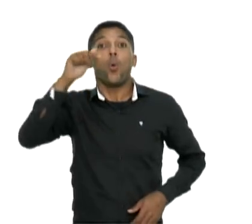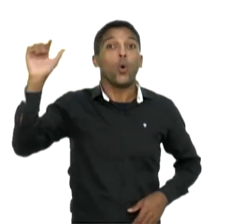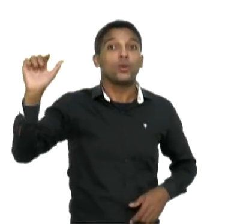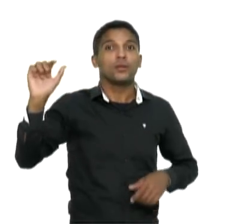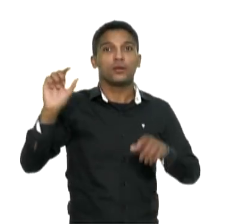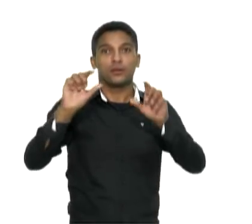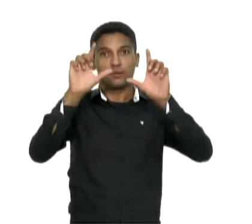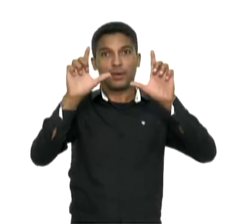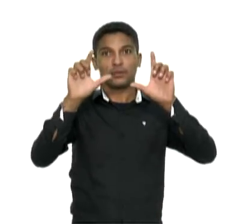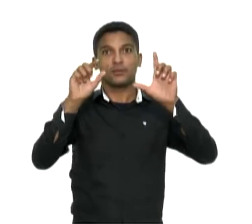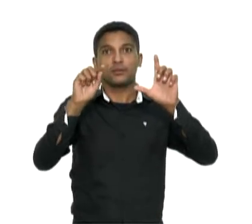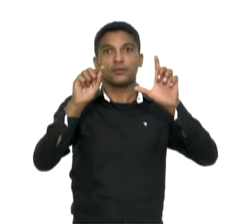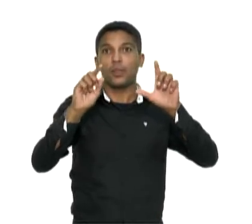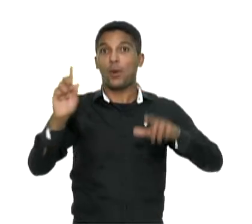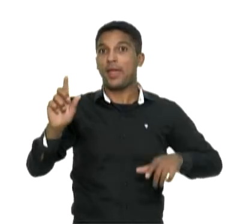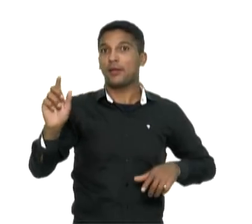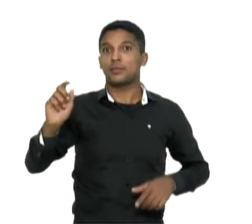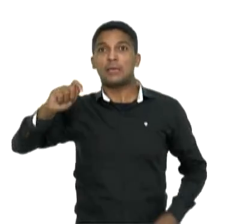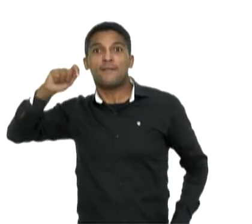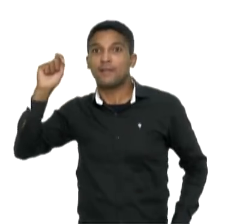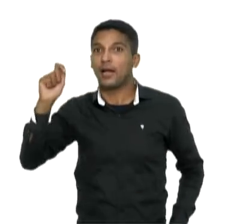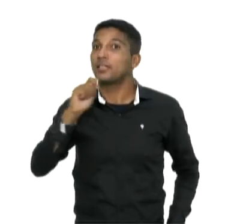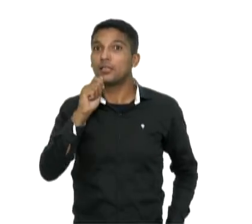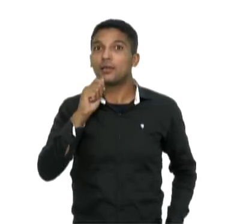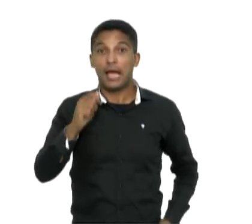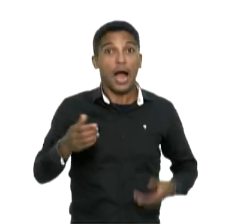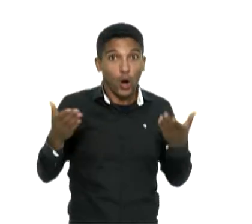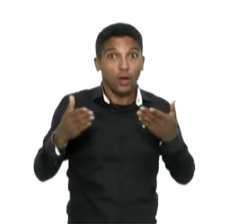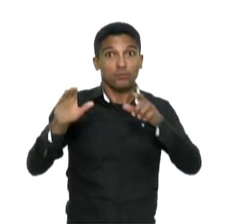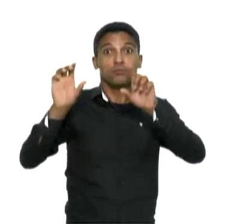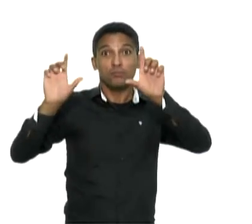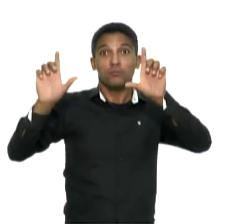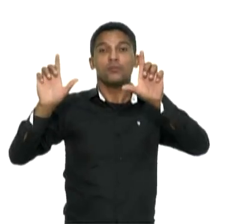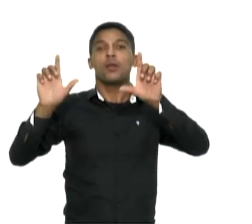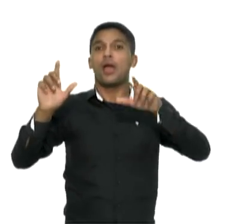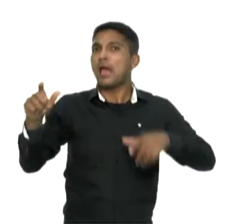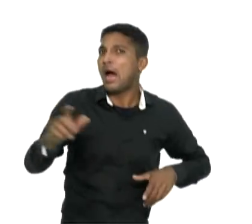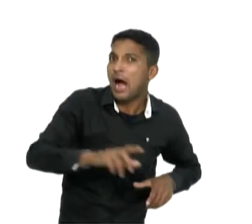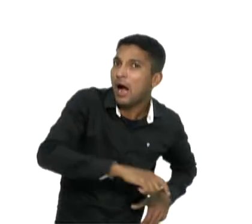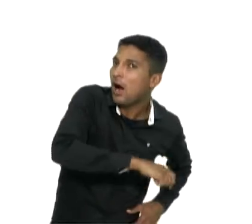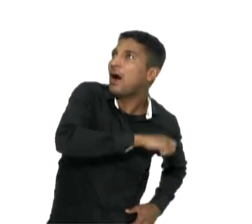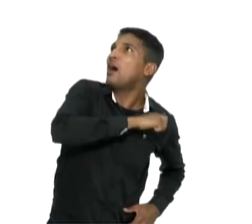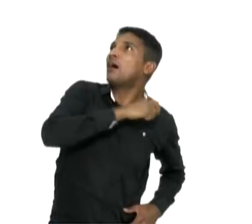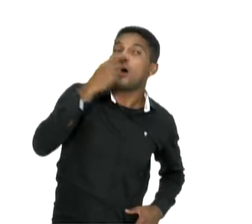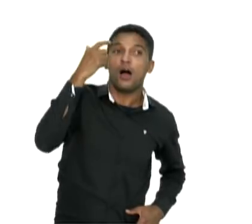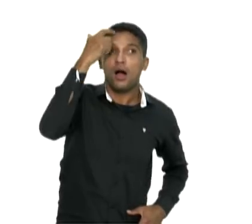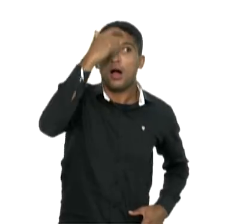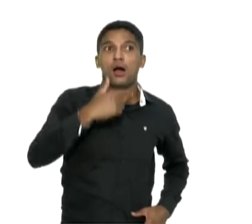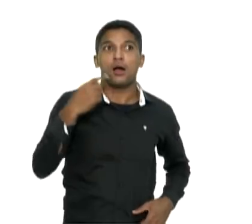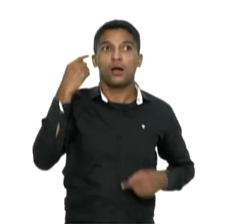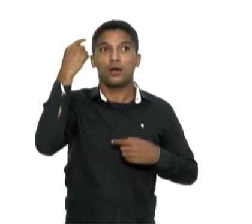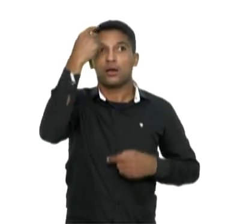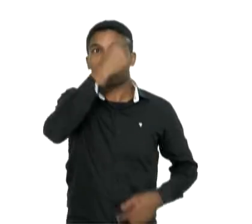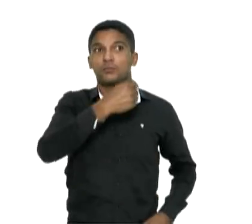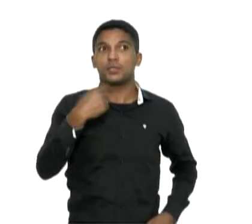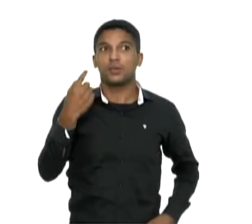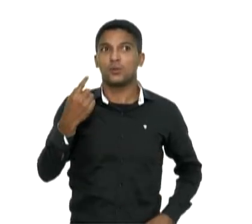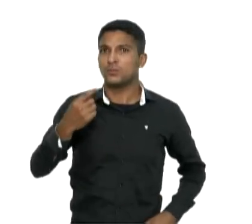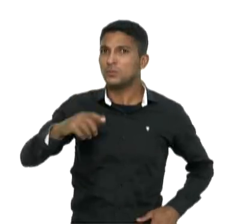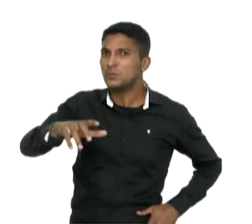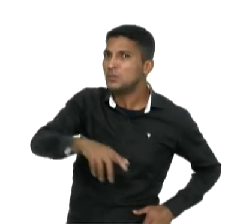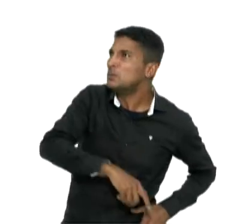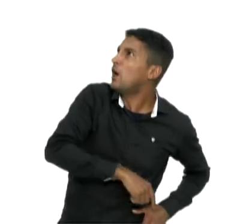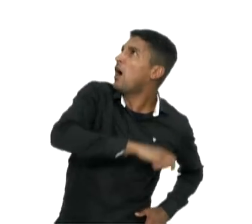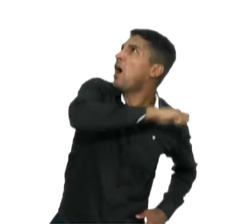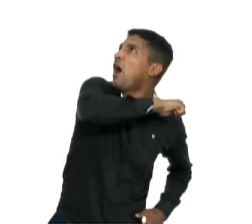e o rosto já diferente do Davi de Michelangelo, ele já está bem mais expressivo, né? Já coloca